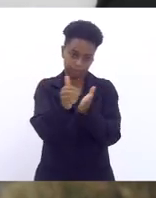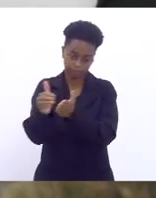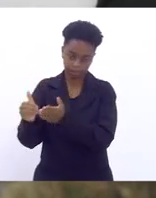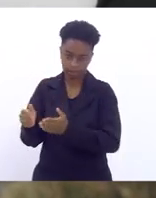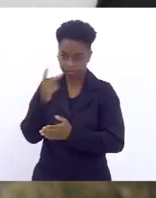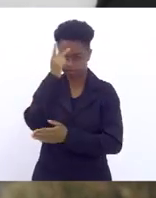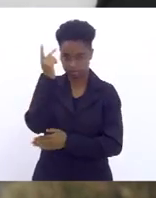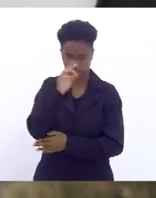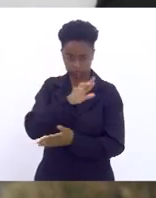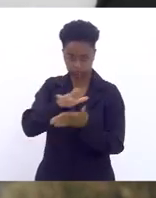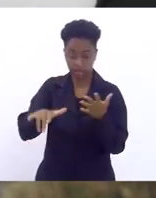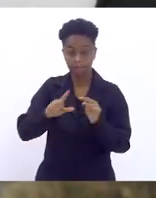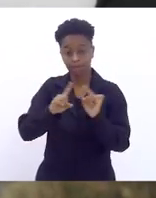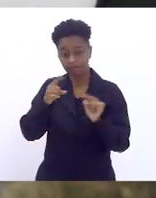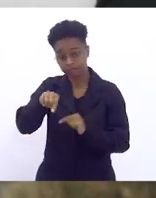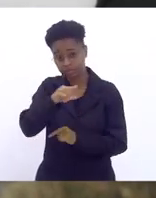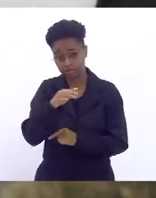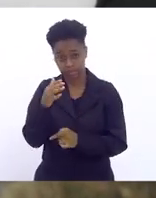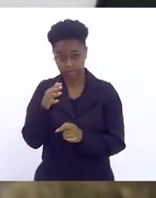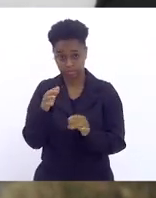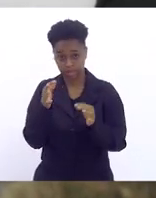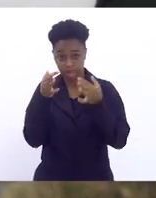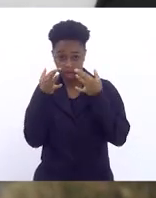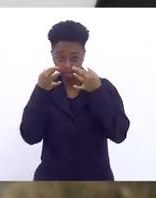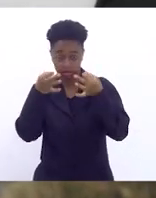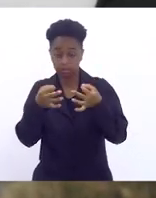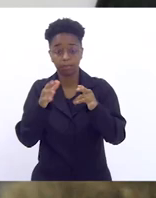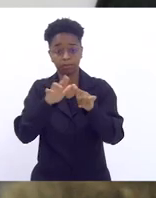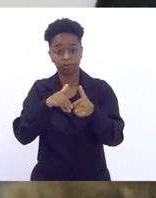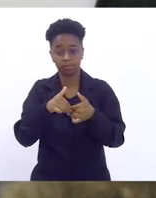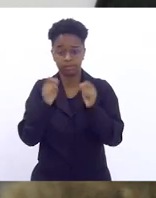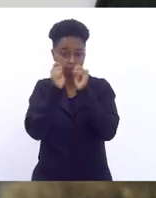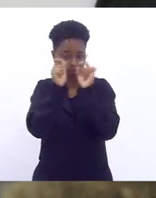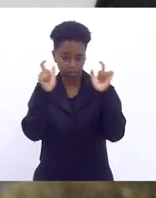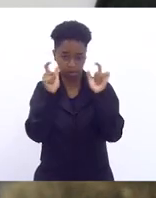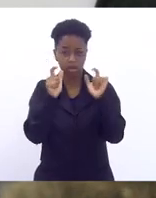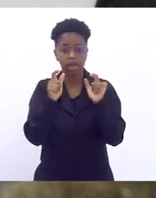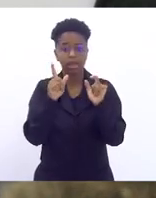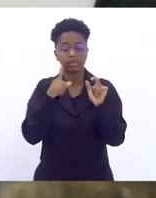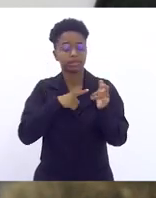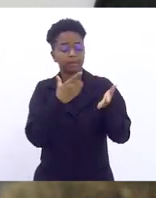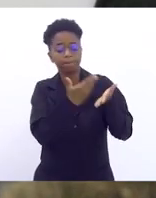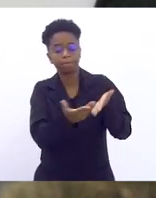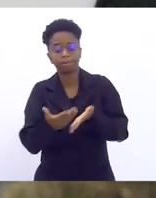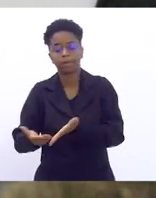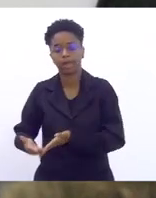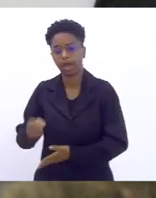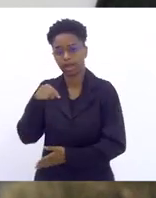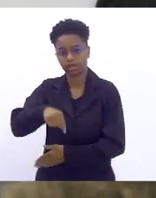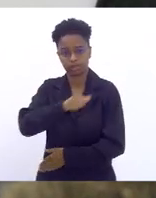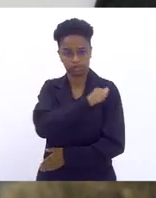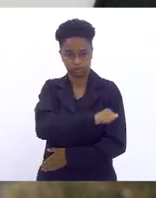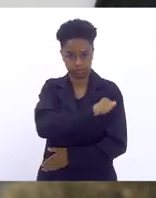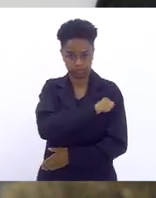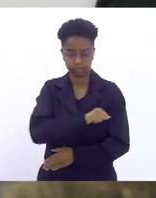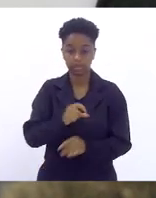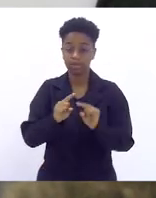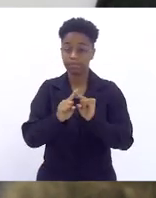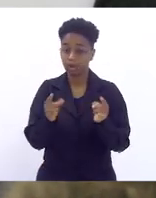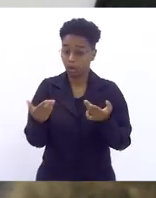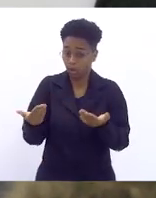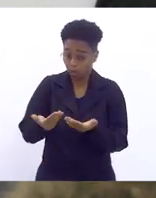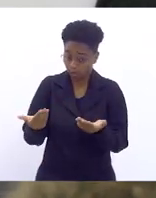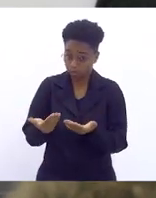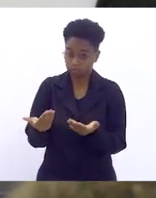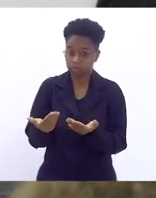alarmante e aí é muito perda de indústrias do Estado do Rio de Janeiro hoje o nível de empregos